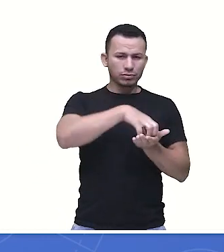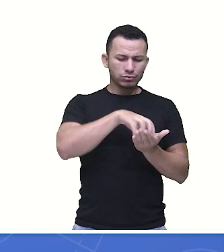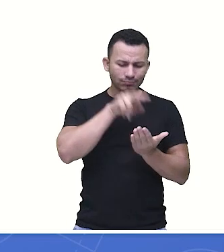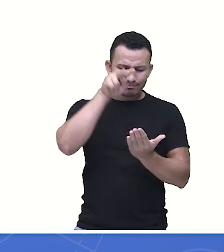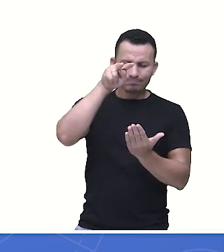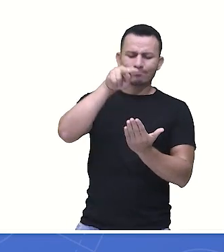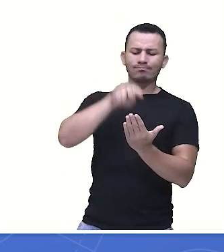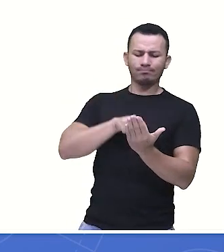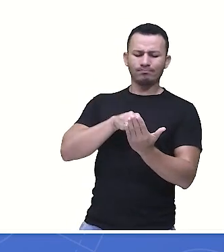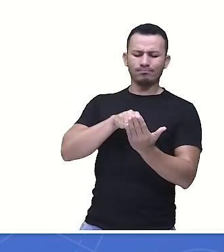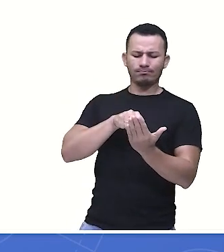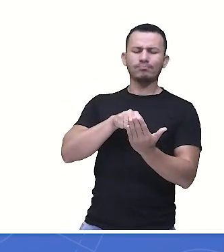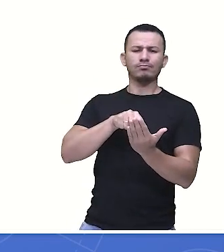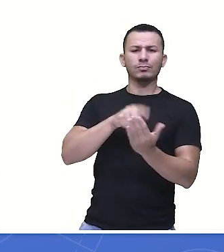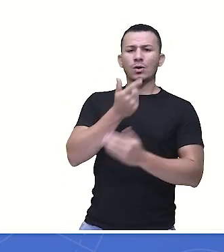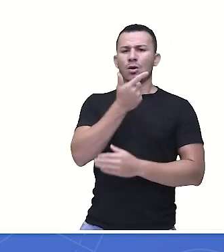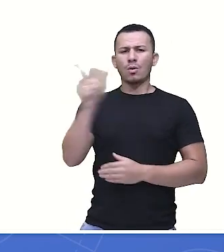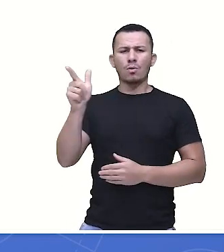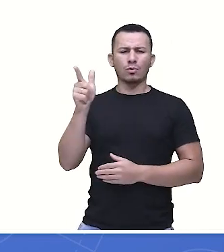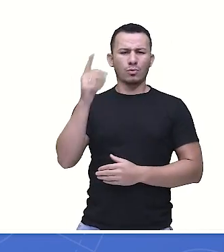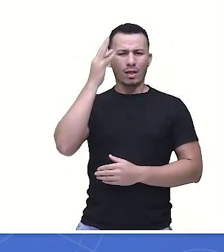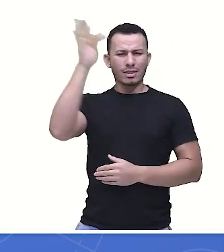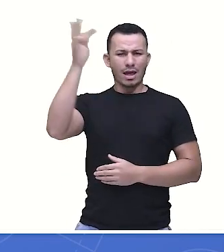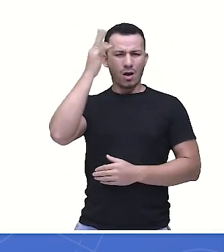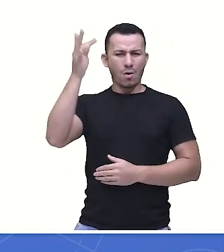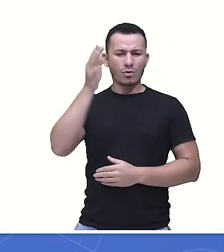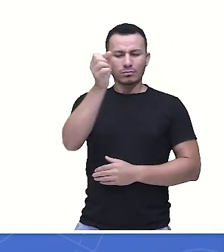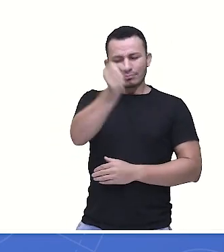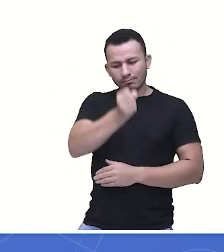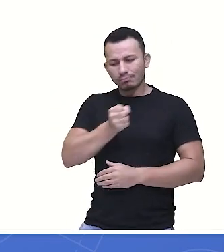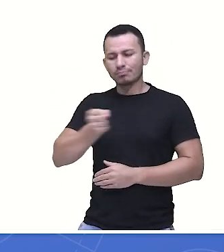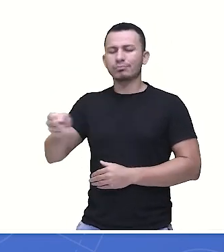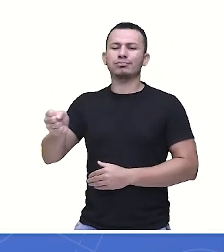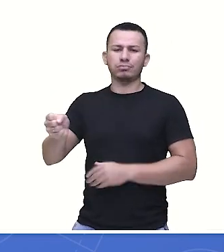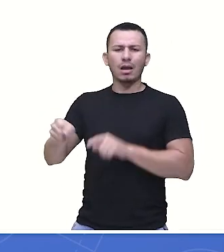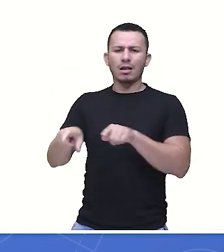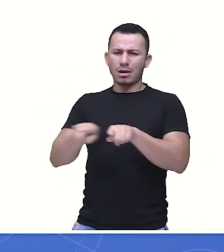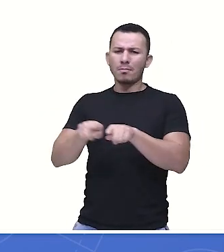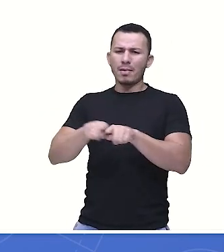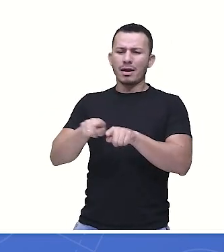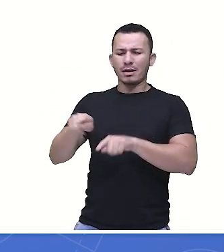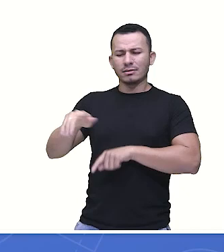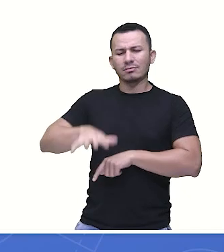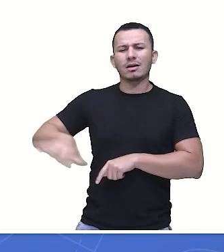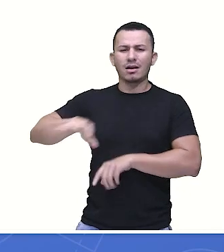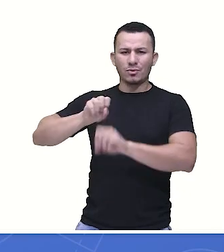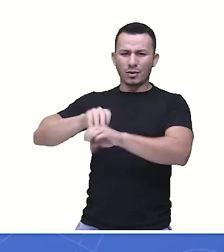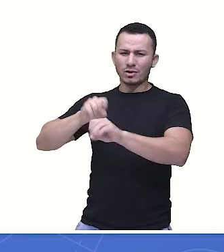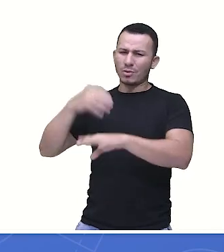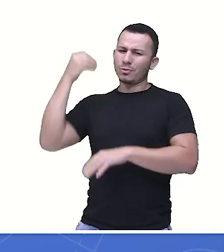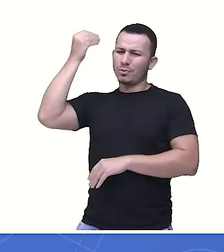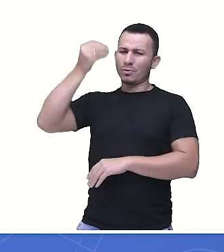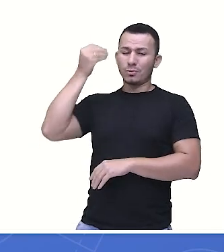Edgar Morin, um outro teórico, pensador da educação, para dizer, olha,